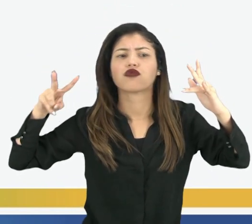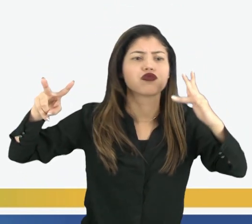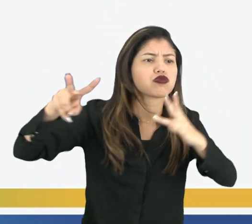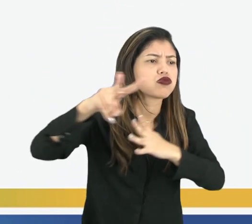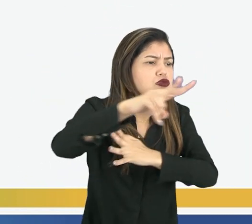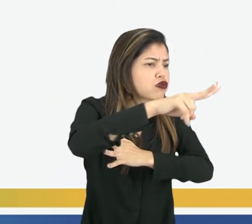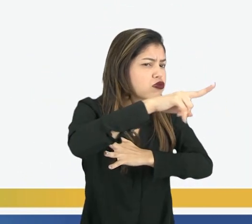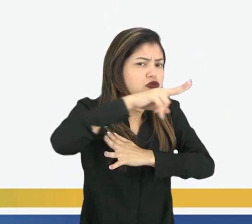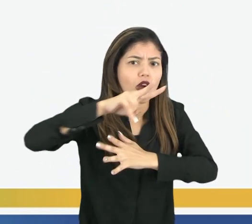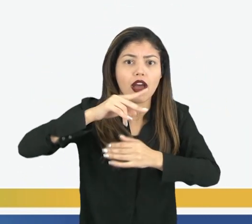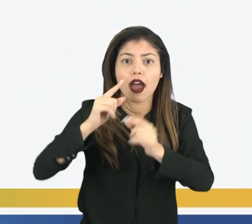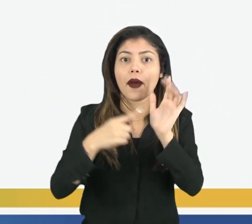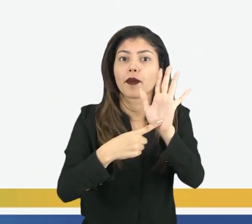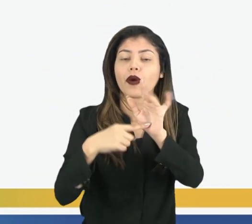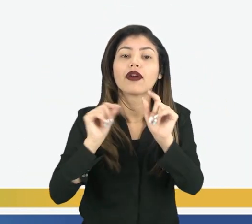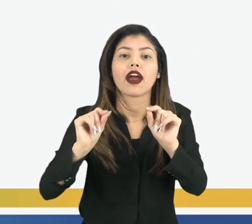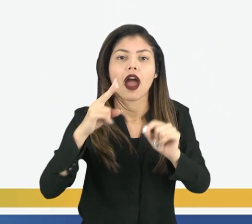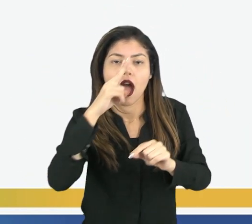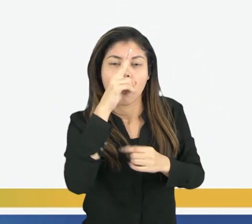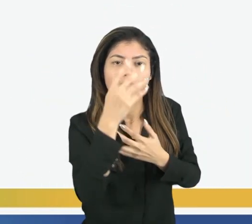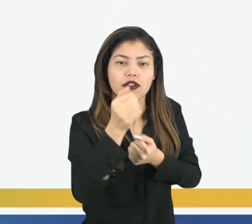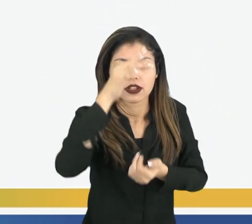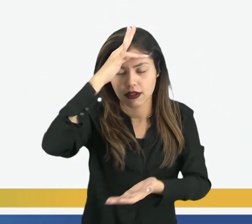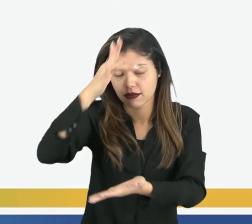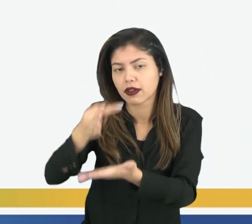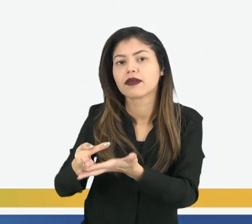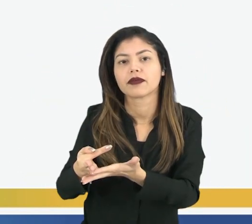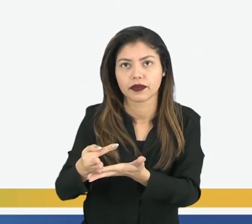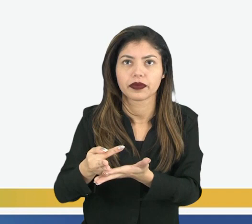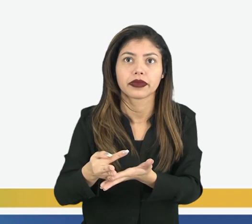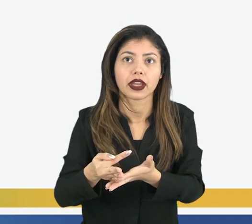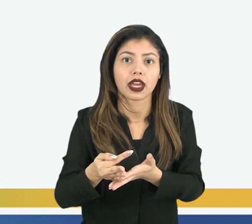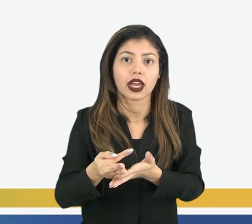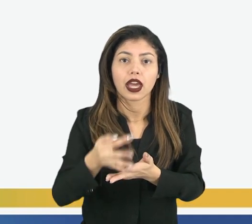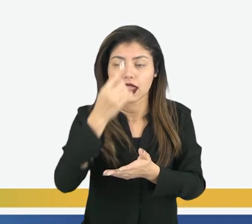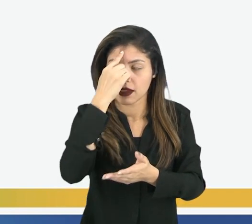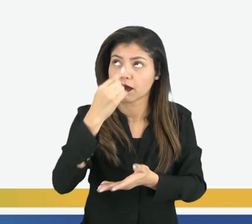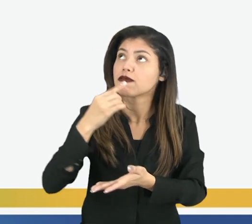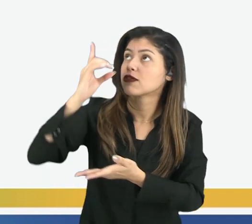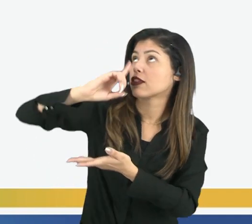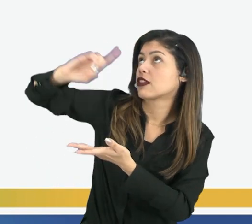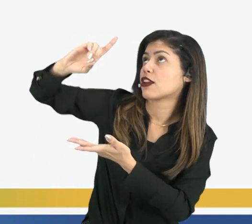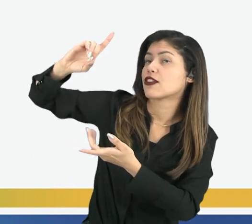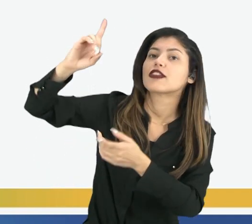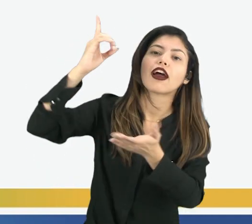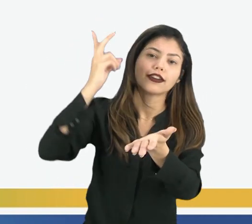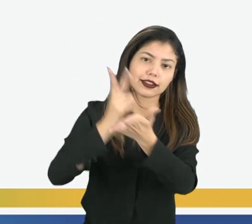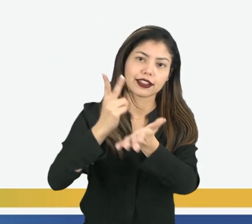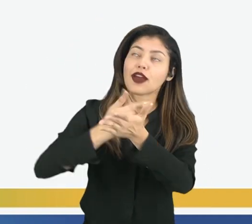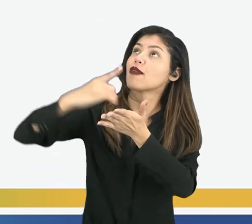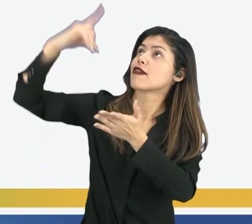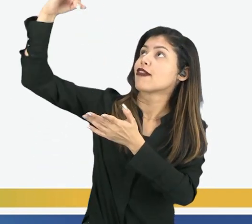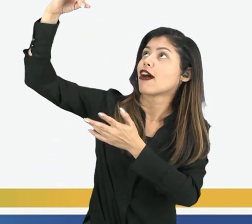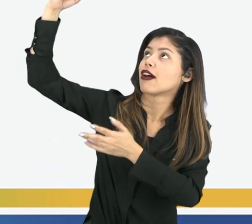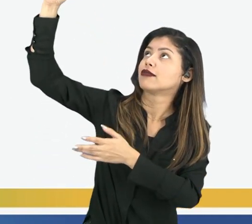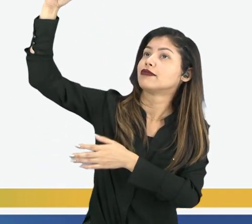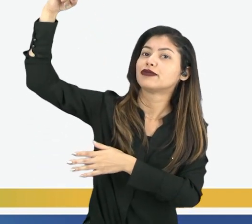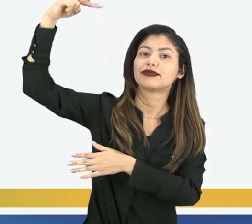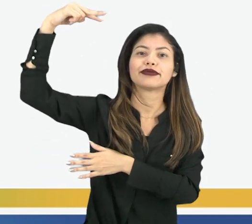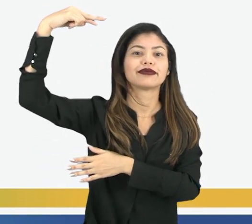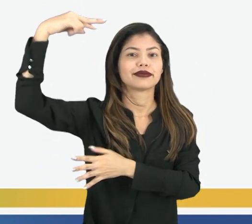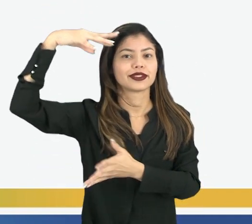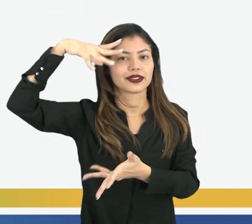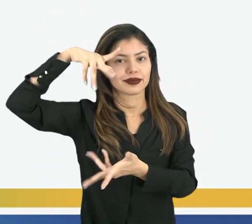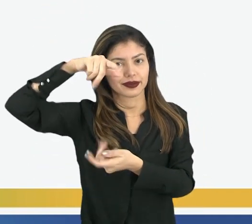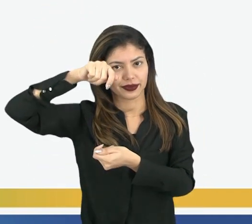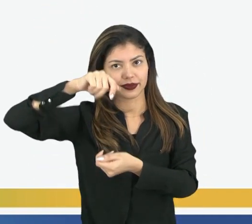Este elemento representa a força da fé na figura de Deus, que está no alto e é capaz de olhar por todo o mundo.